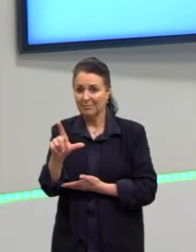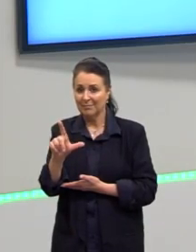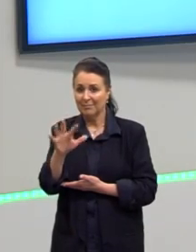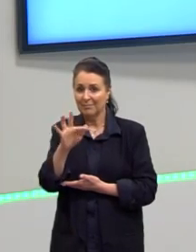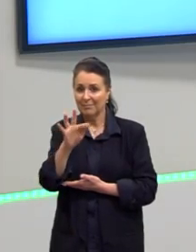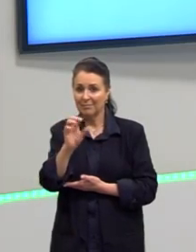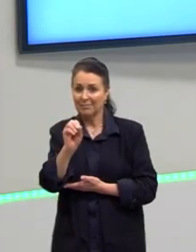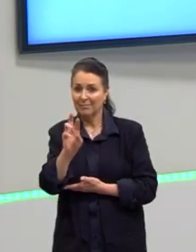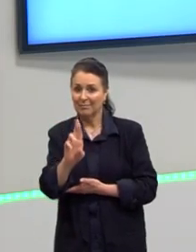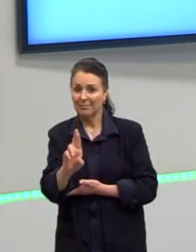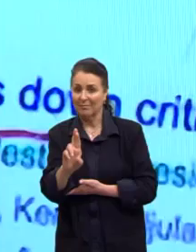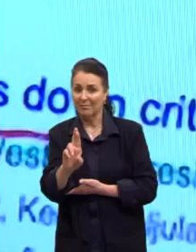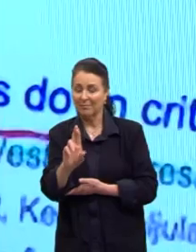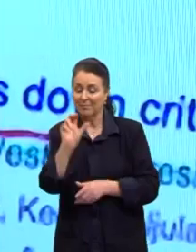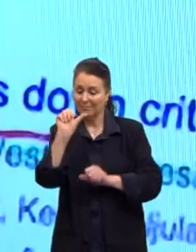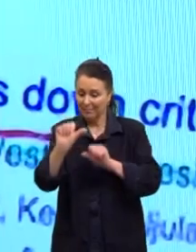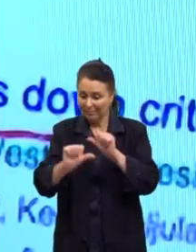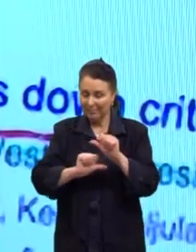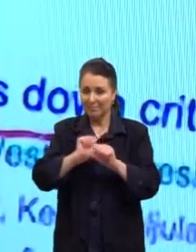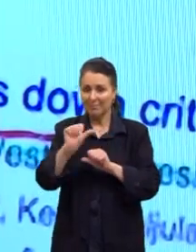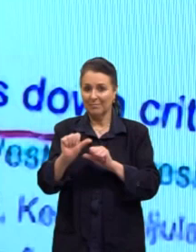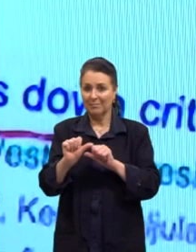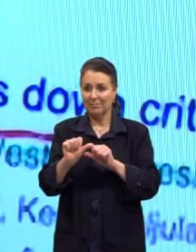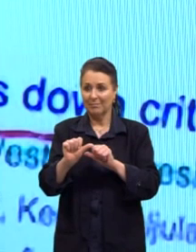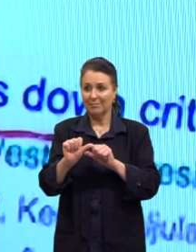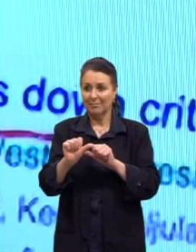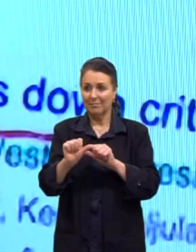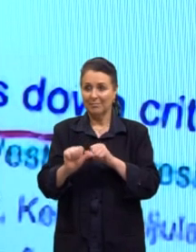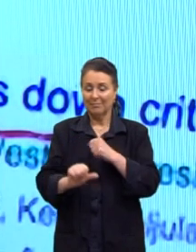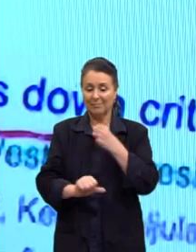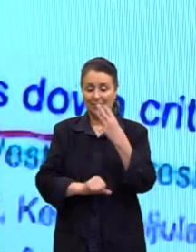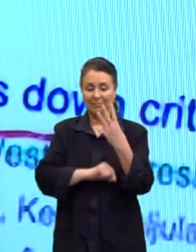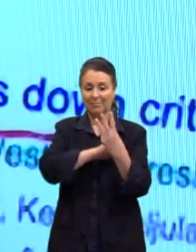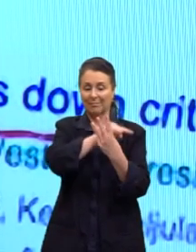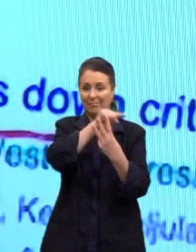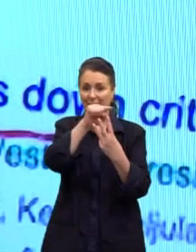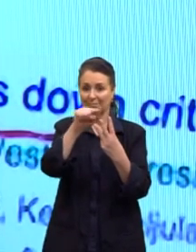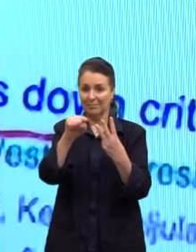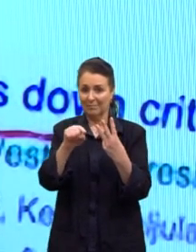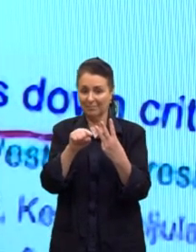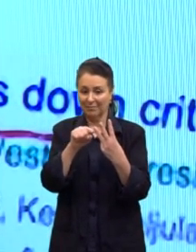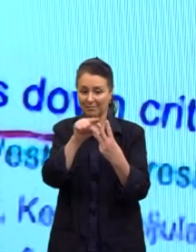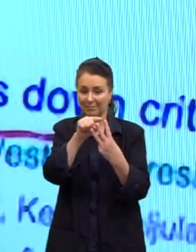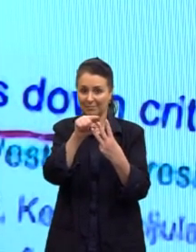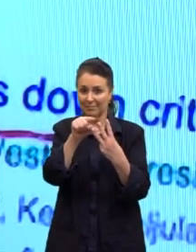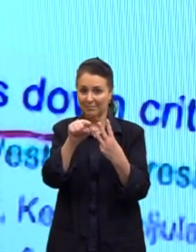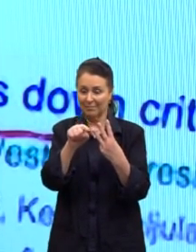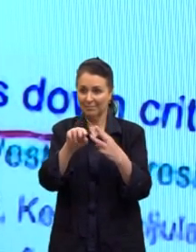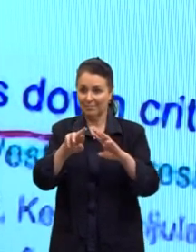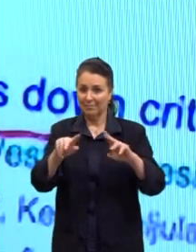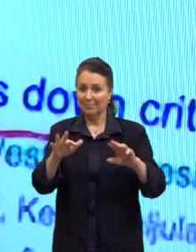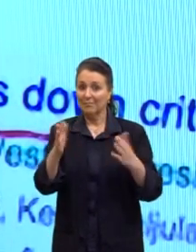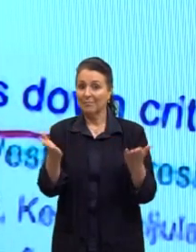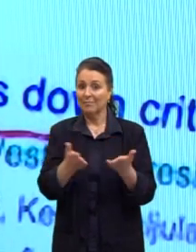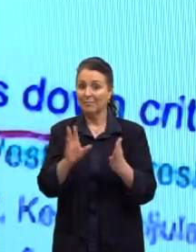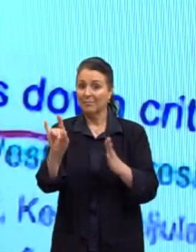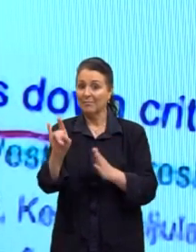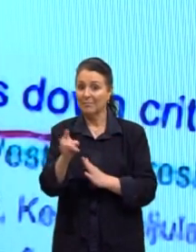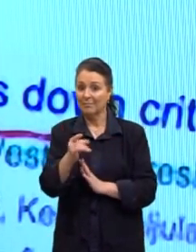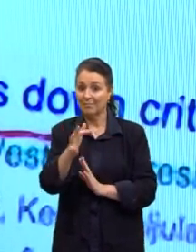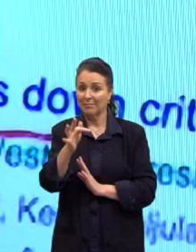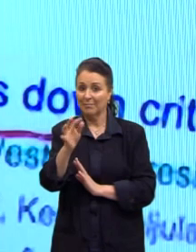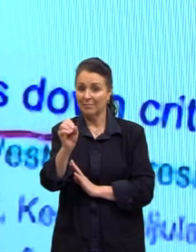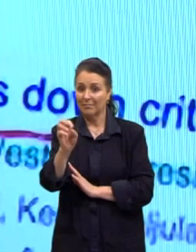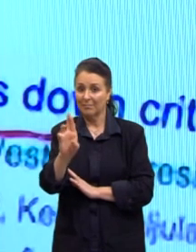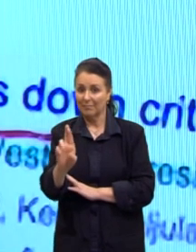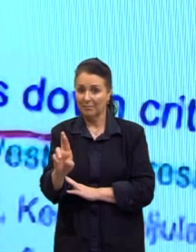Comfort me qual up como for eu já tenho a ideia de